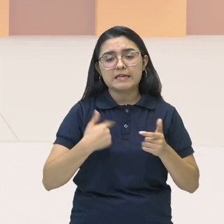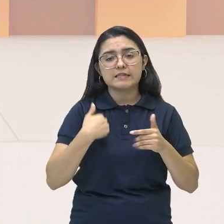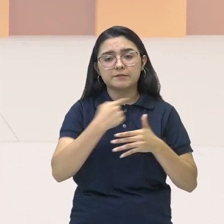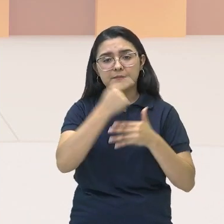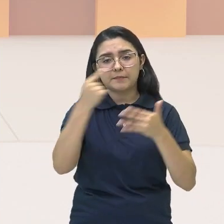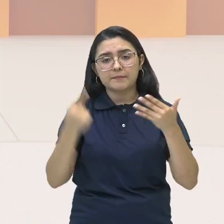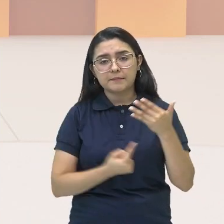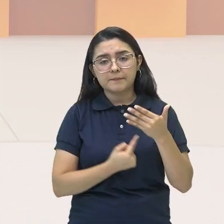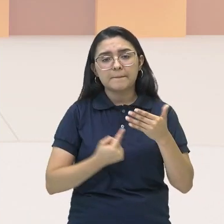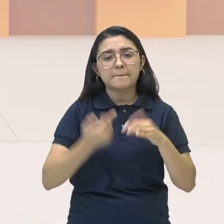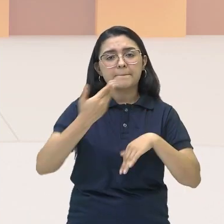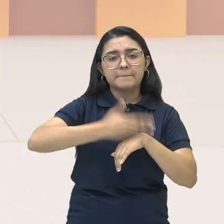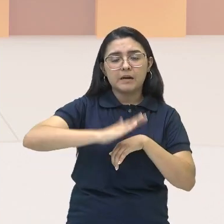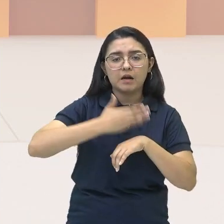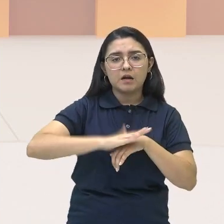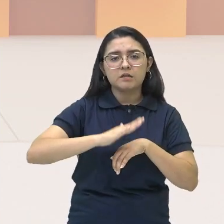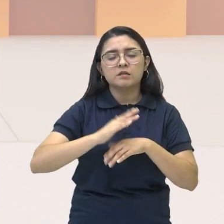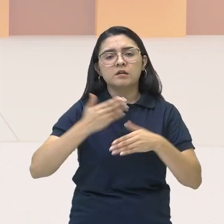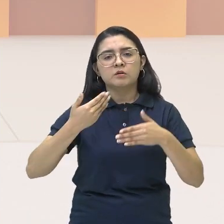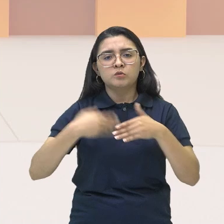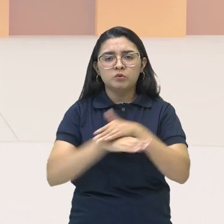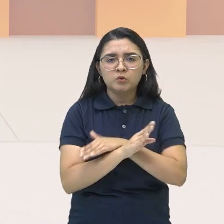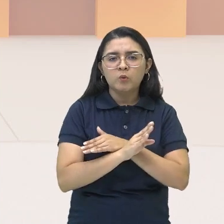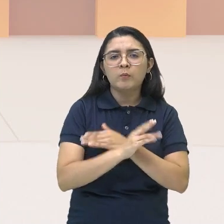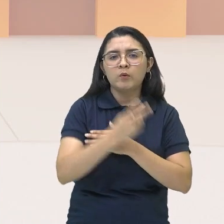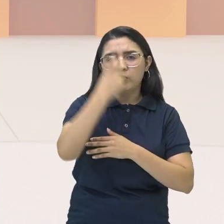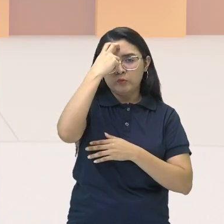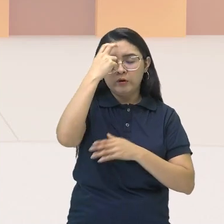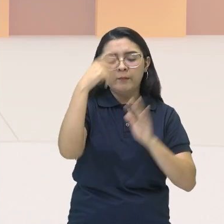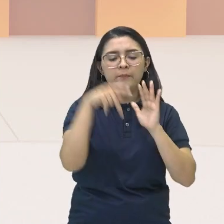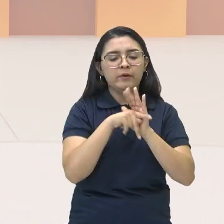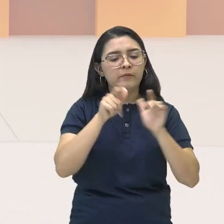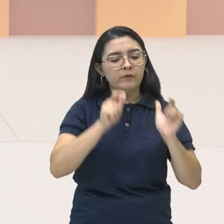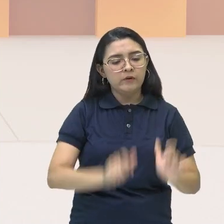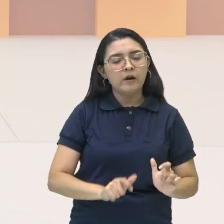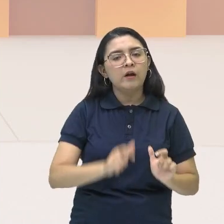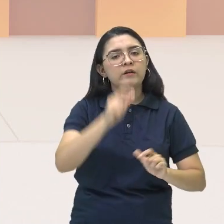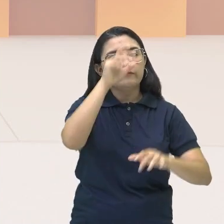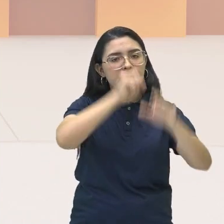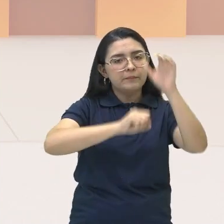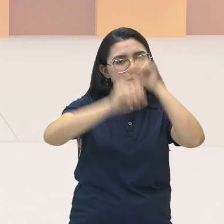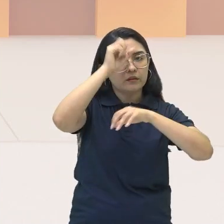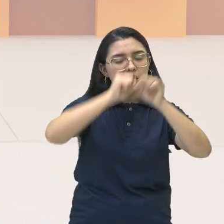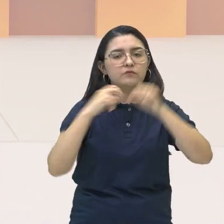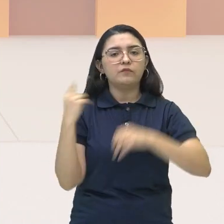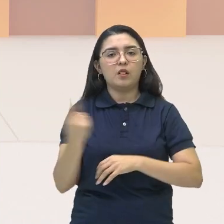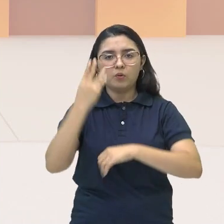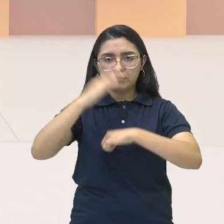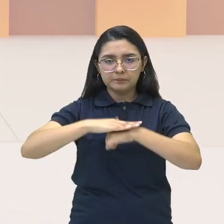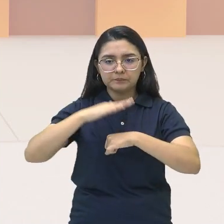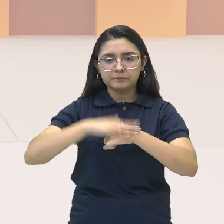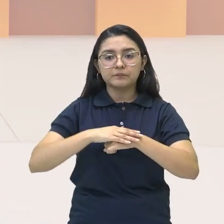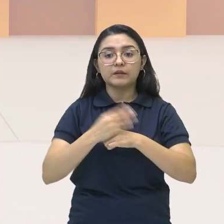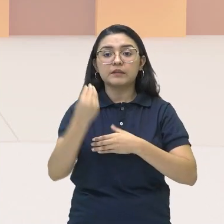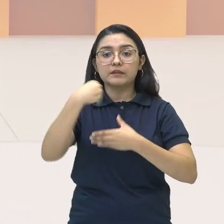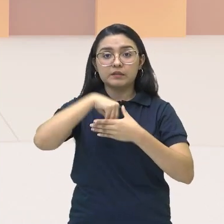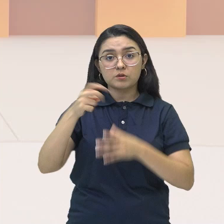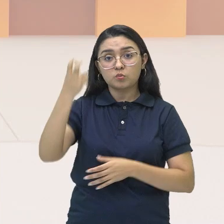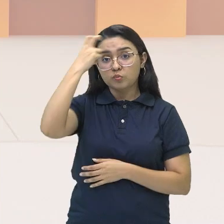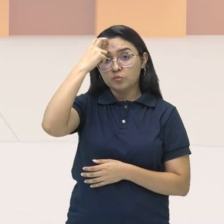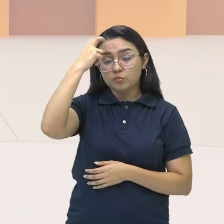práticas, né, desse conjunto de práticas, né, onde ele vai tendo ali, adquirindo os seus valores, né, dentro dessa